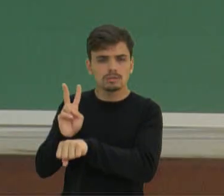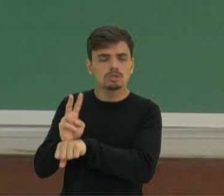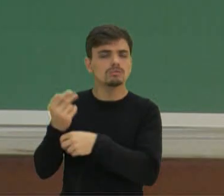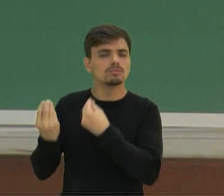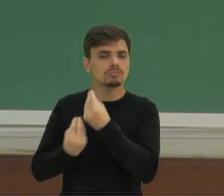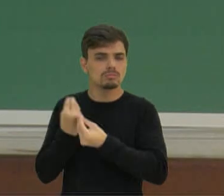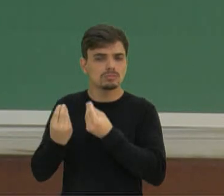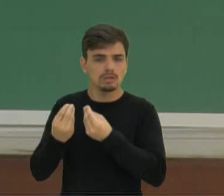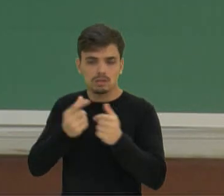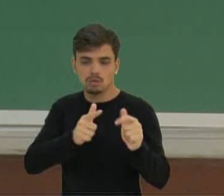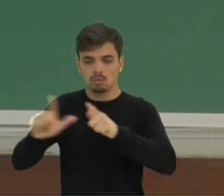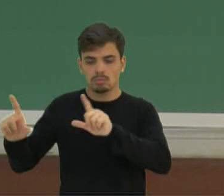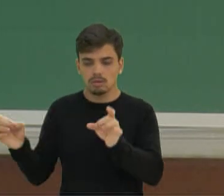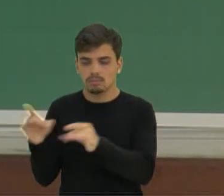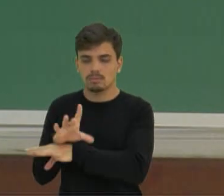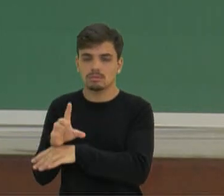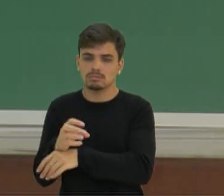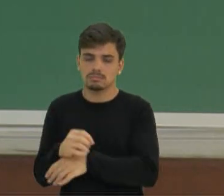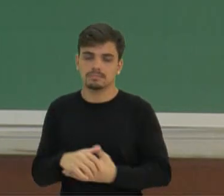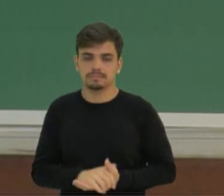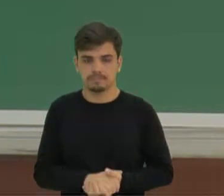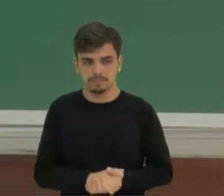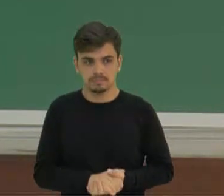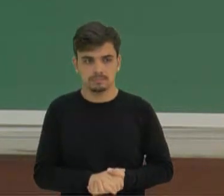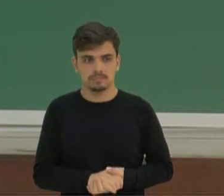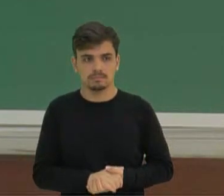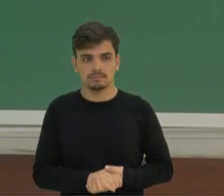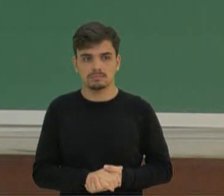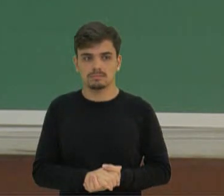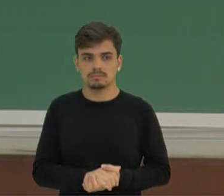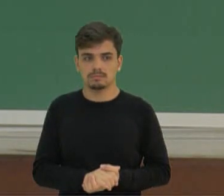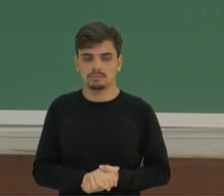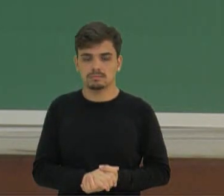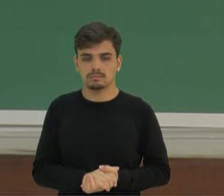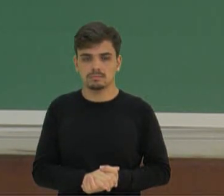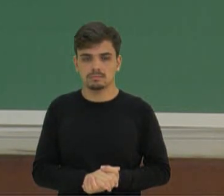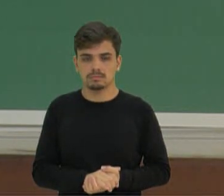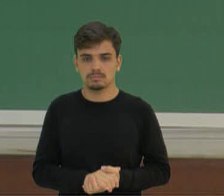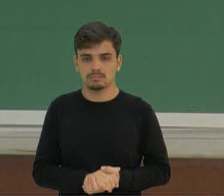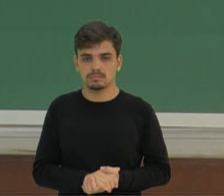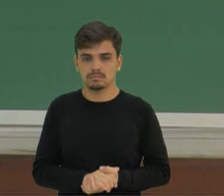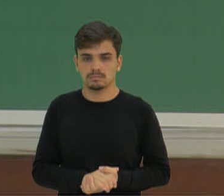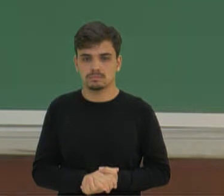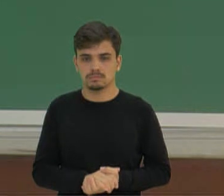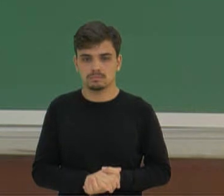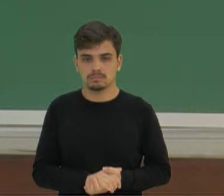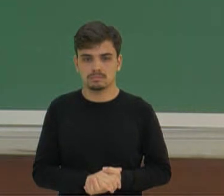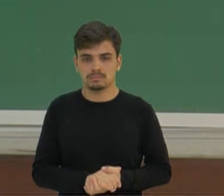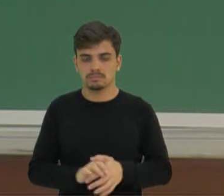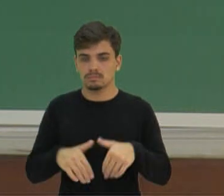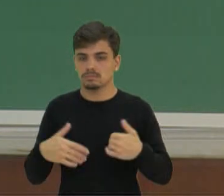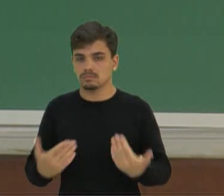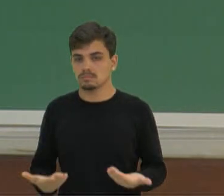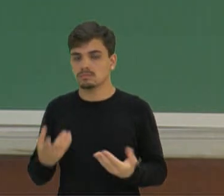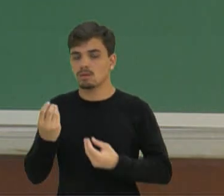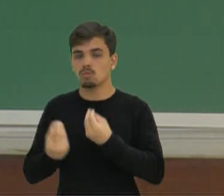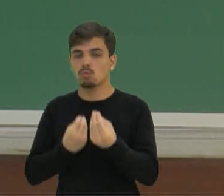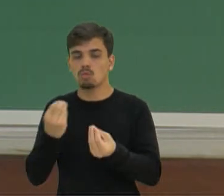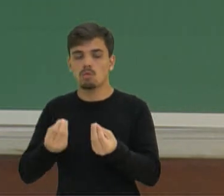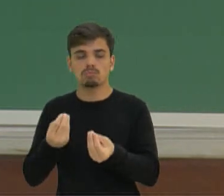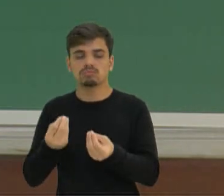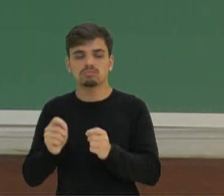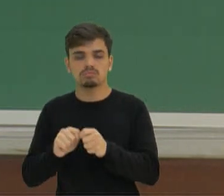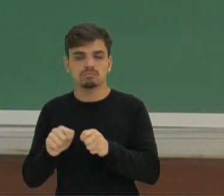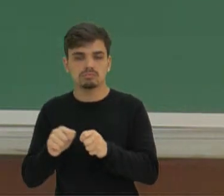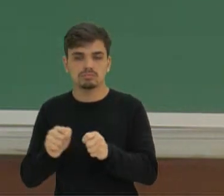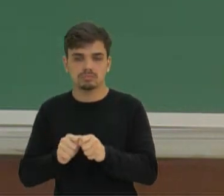último quadrinho ela conclui, bueno, e como hace uno para pegarse esto en el alma? Então, como faz